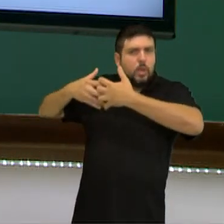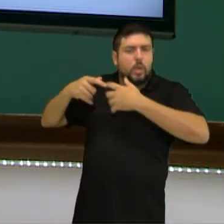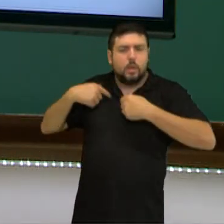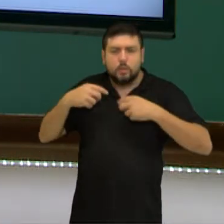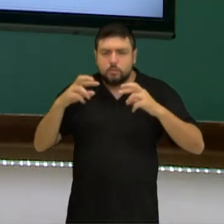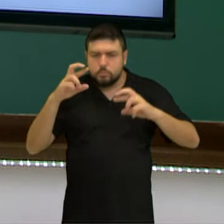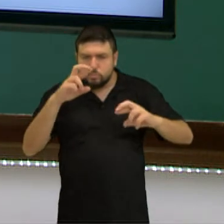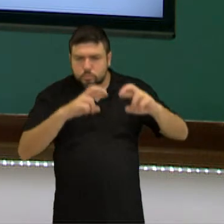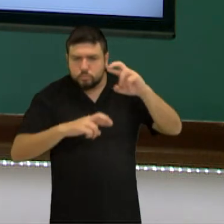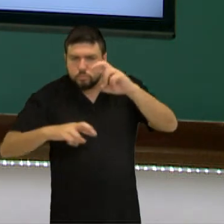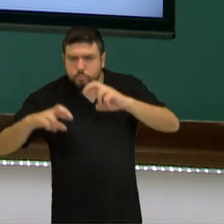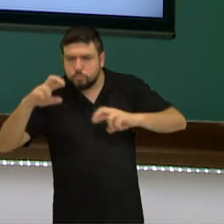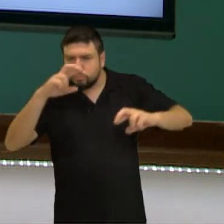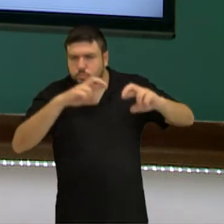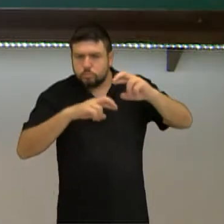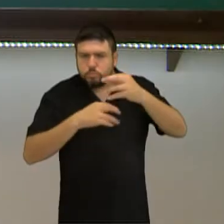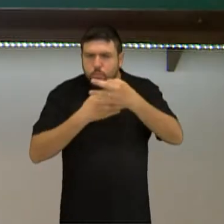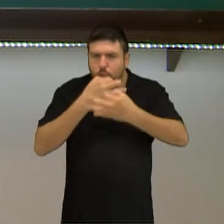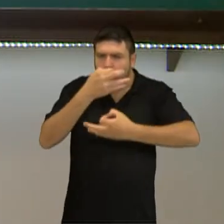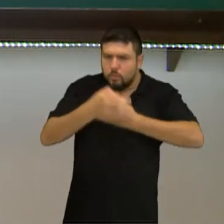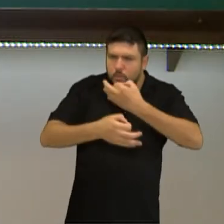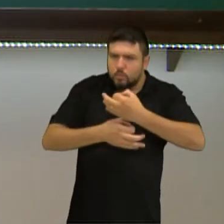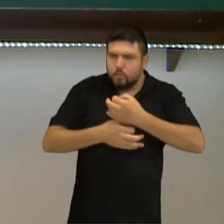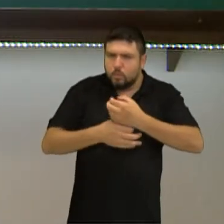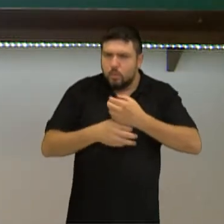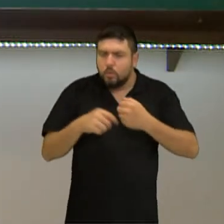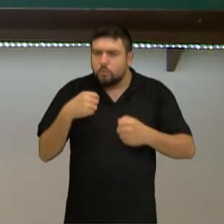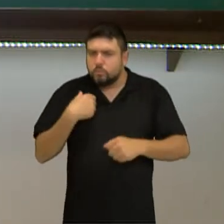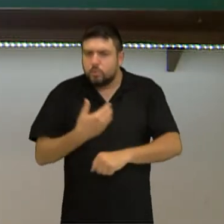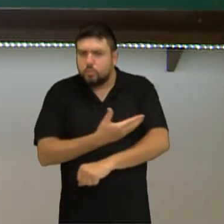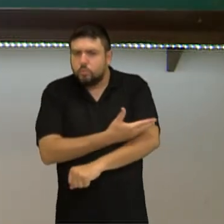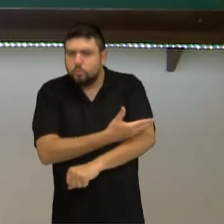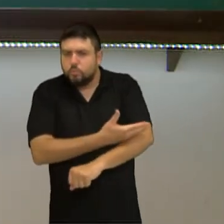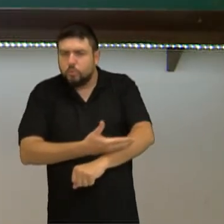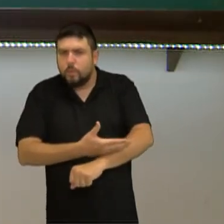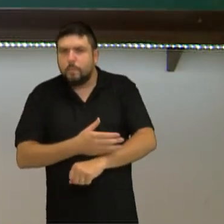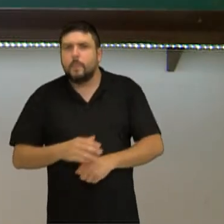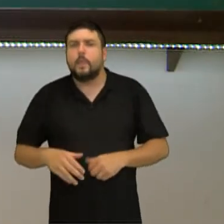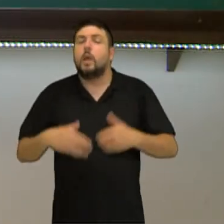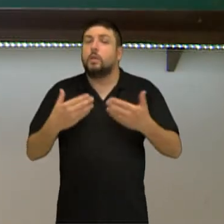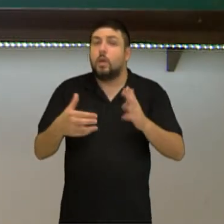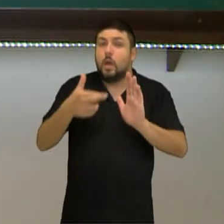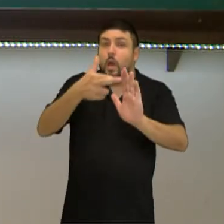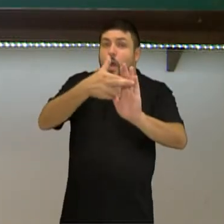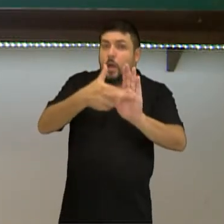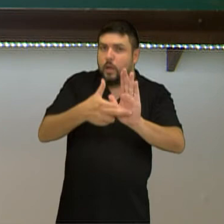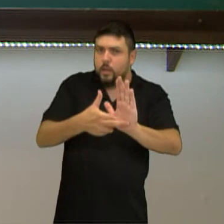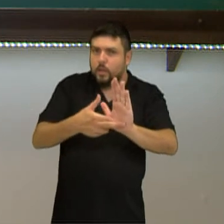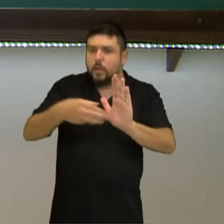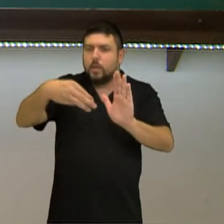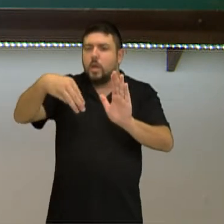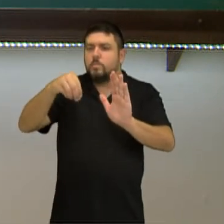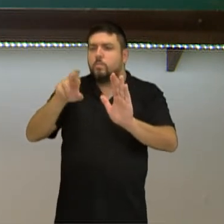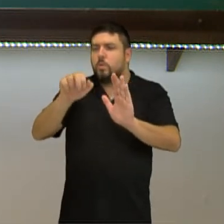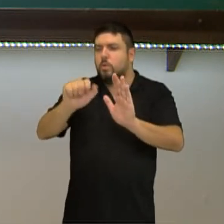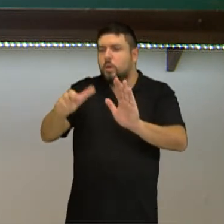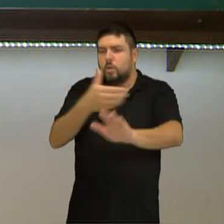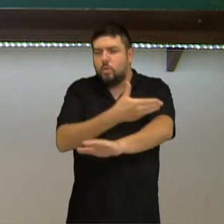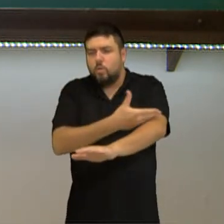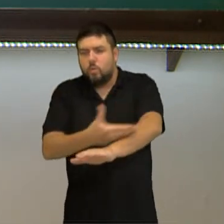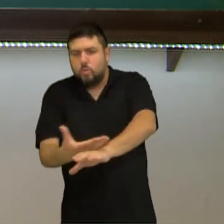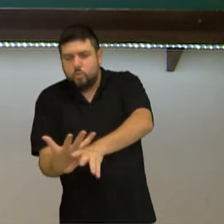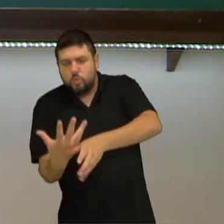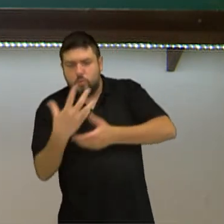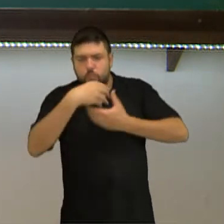criticamos e podemos até aprimorar a moral. Então você internaliza aquela regra e você então decide cumprir a regra